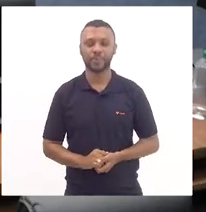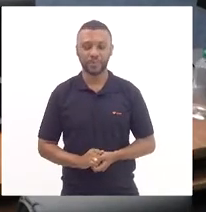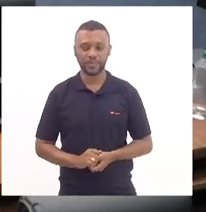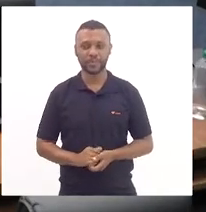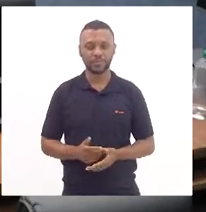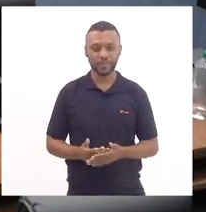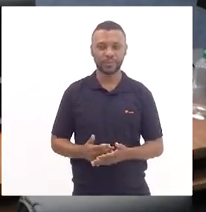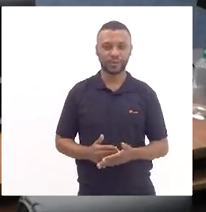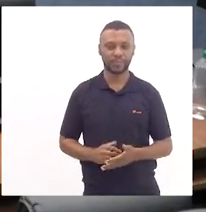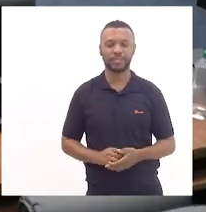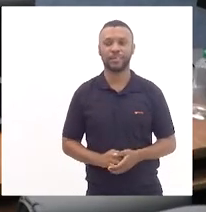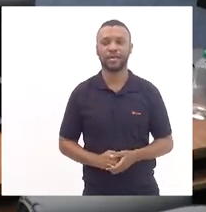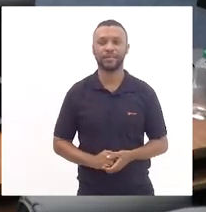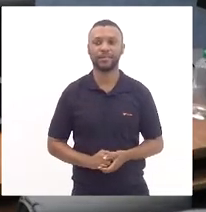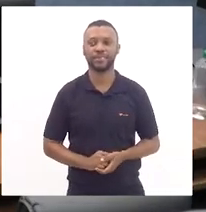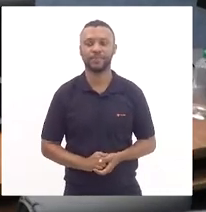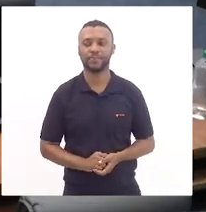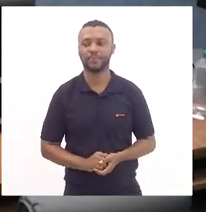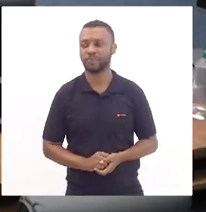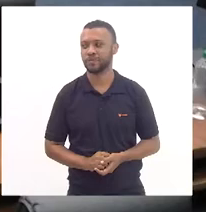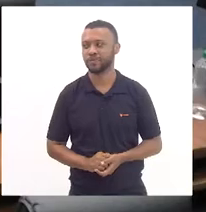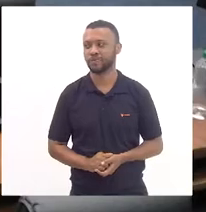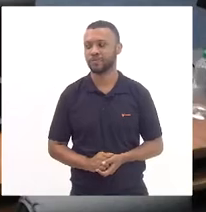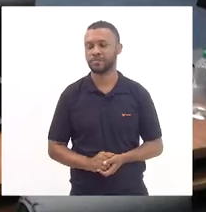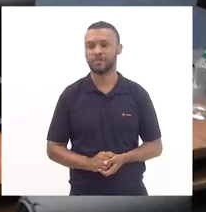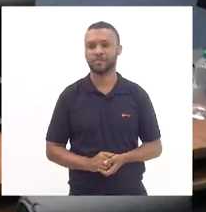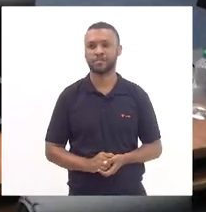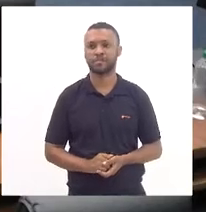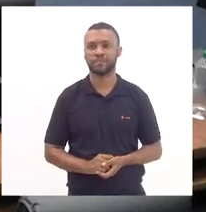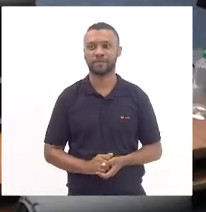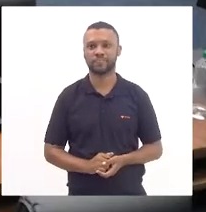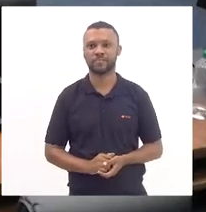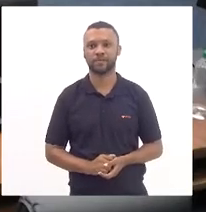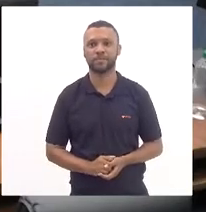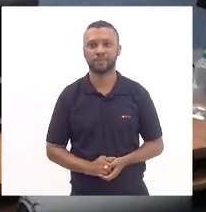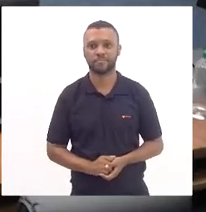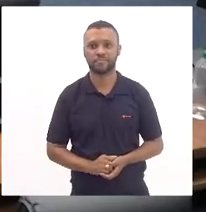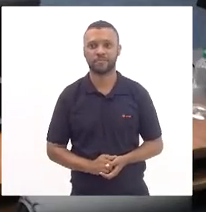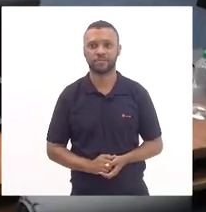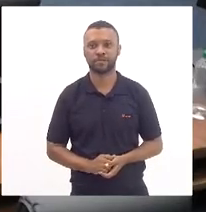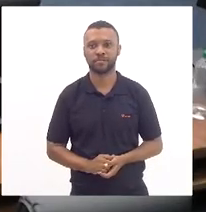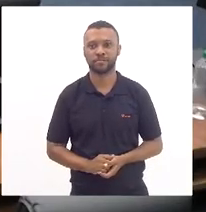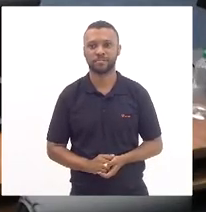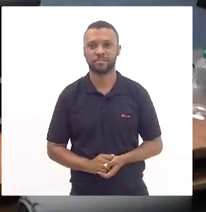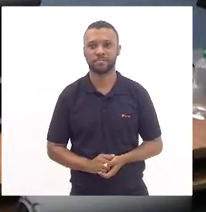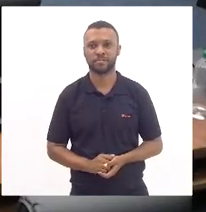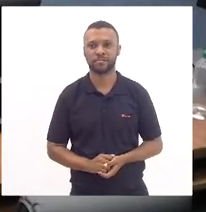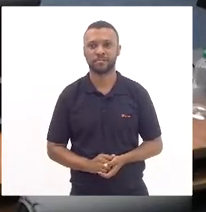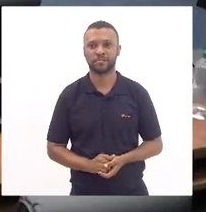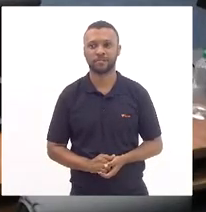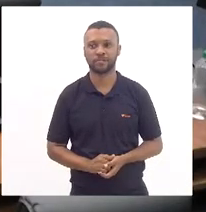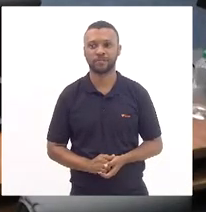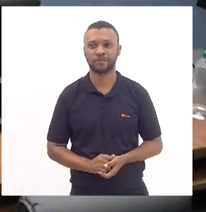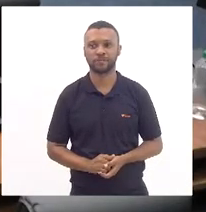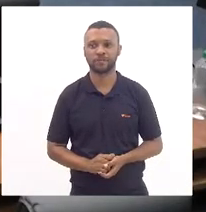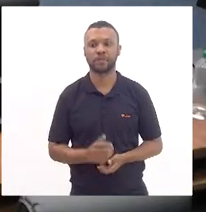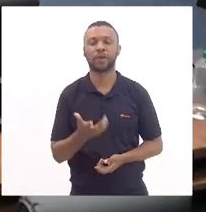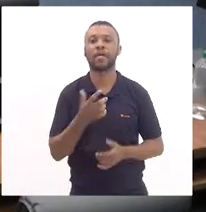Assessoras, assessores e galerias. Mais conhecido como Agostinho Carrara.